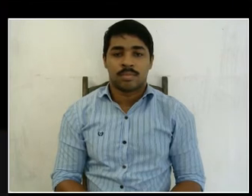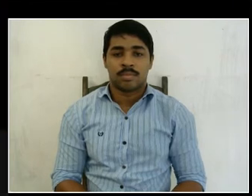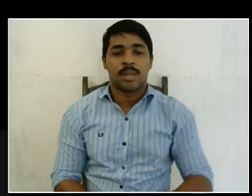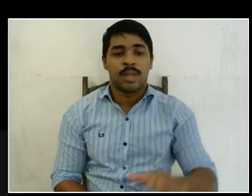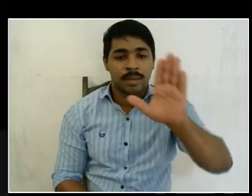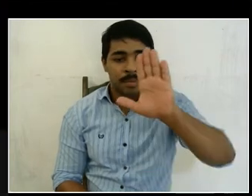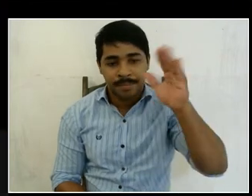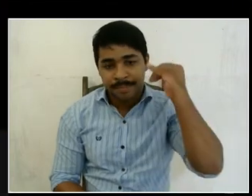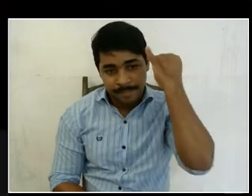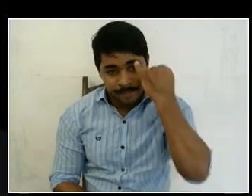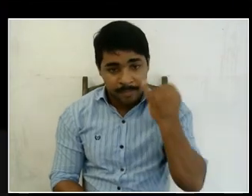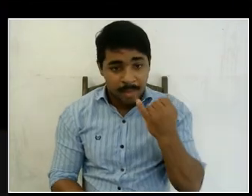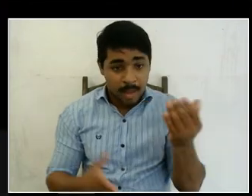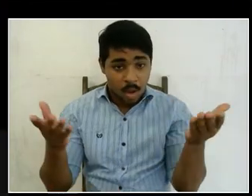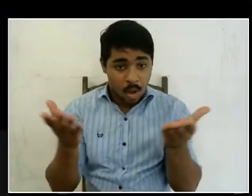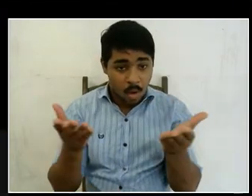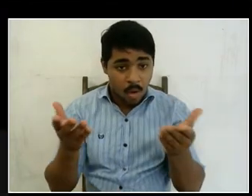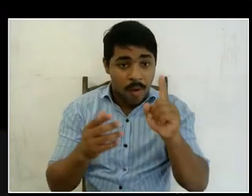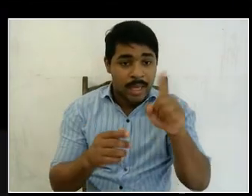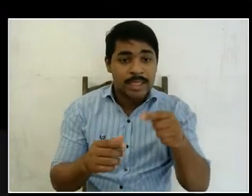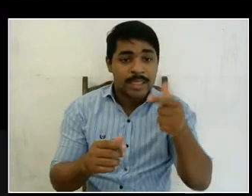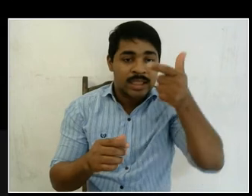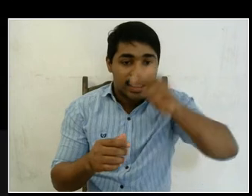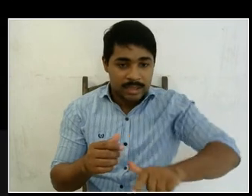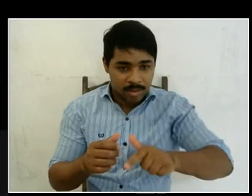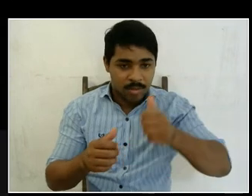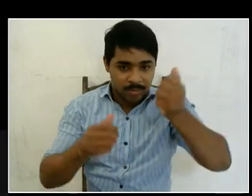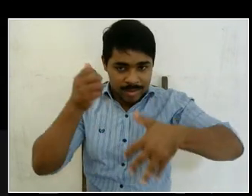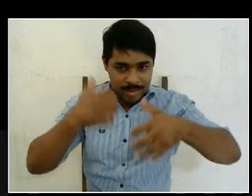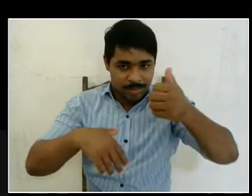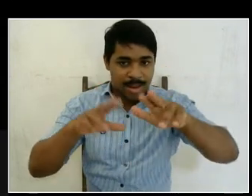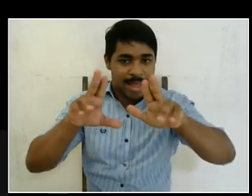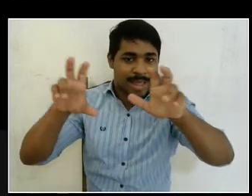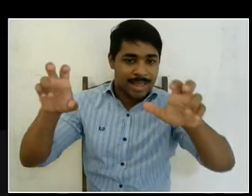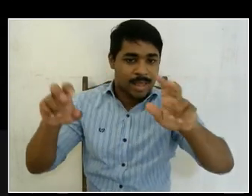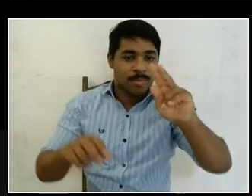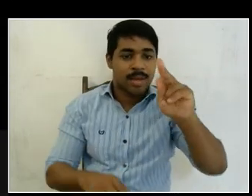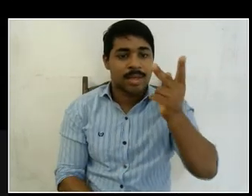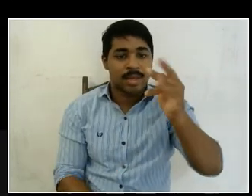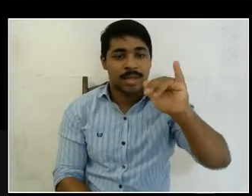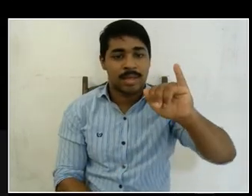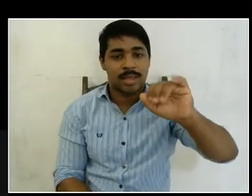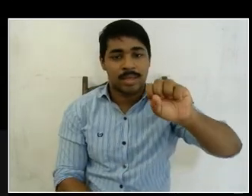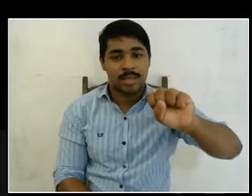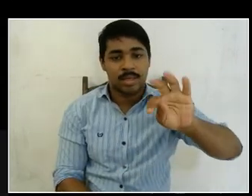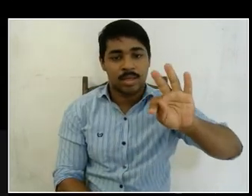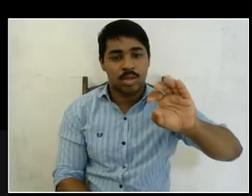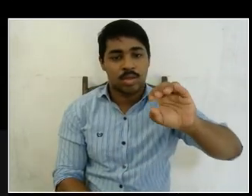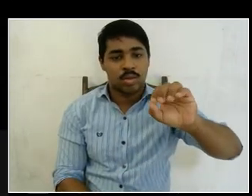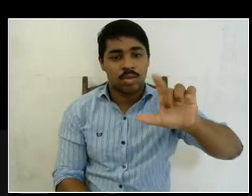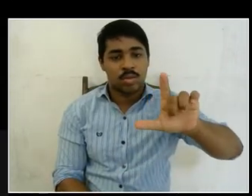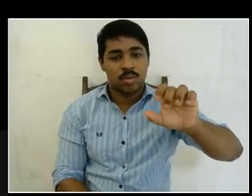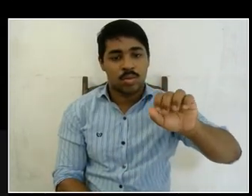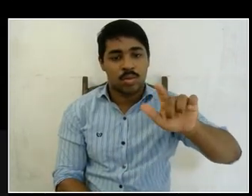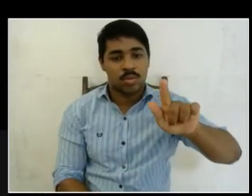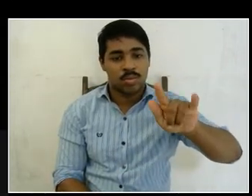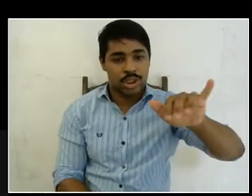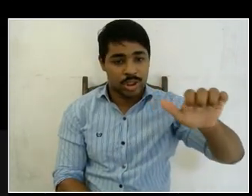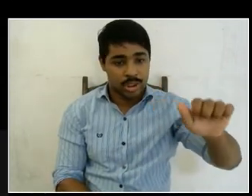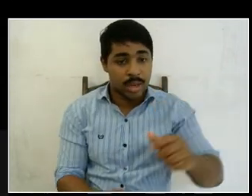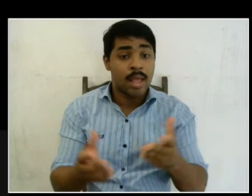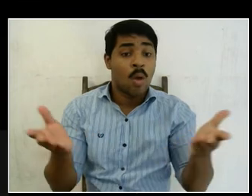Olá, Israel. Nós vamos fazer aqui uma nova gravação para que você entenda o conteúdo agora com mais figuras. Então, nessa aula, nós vamos fazer